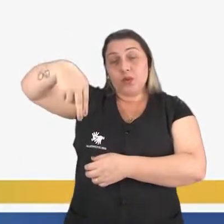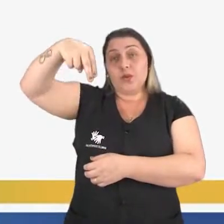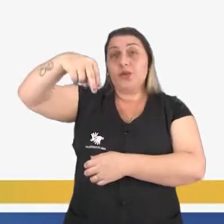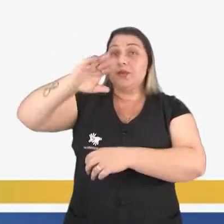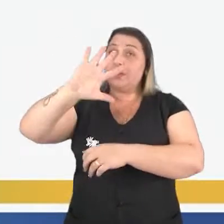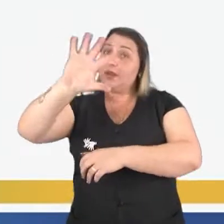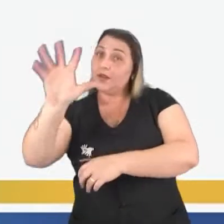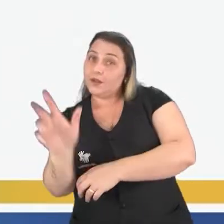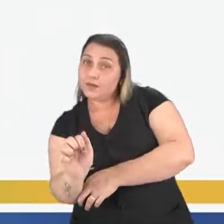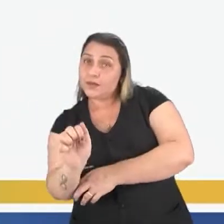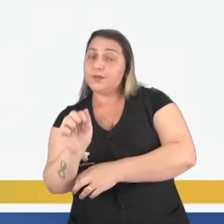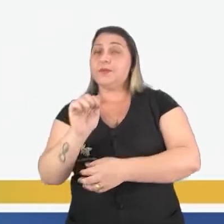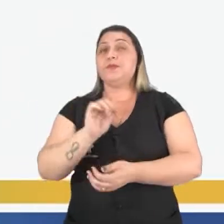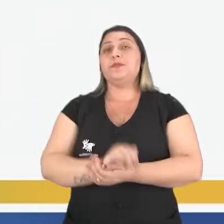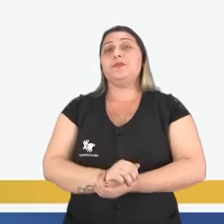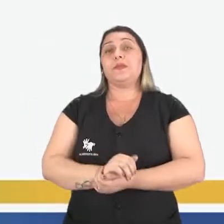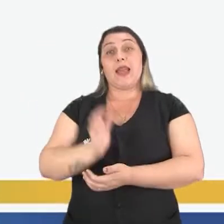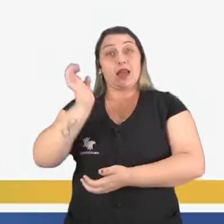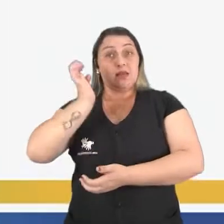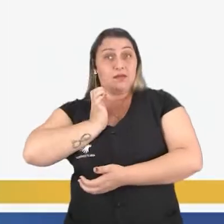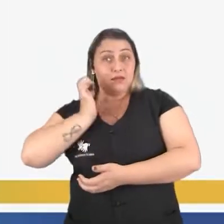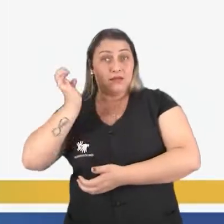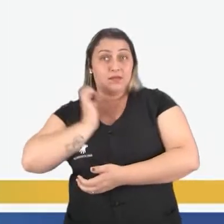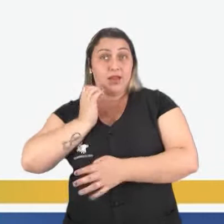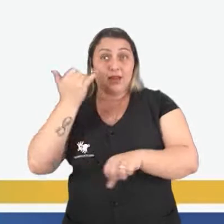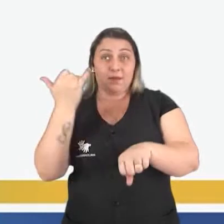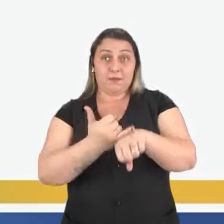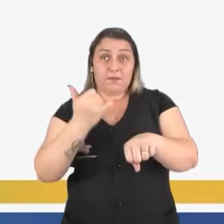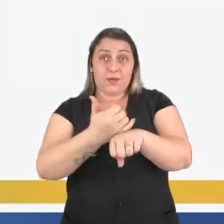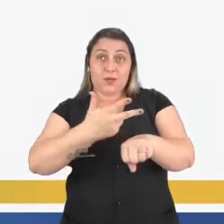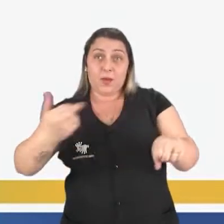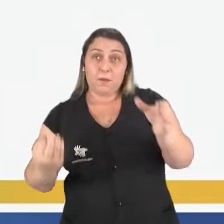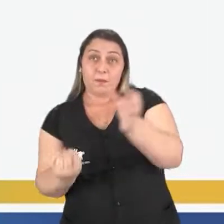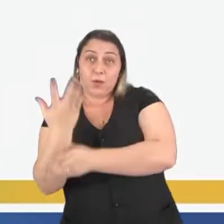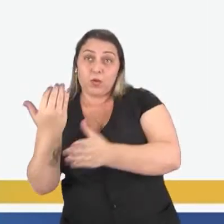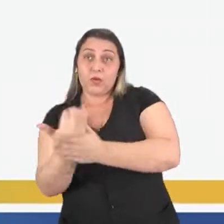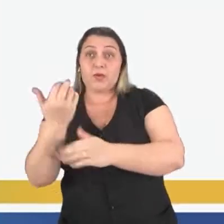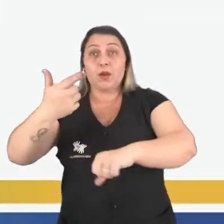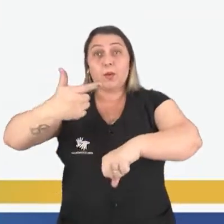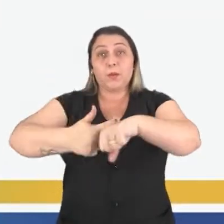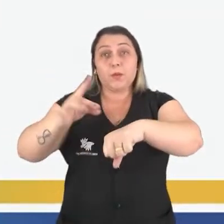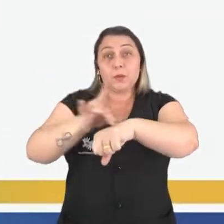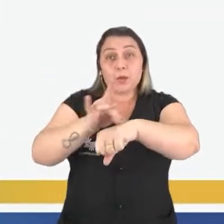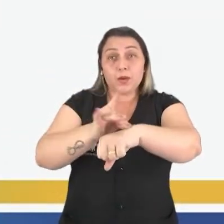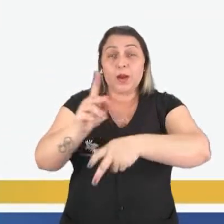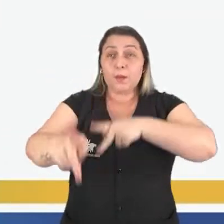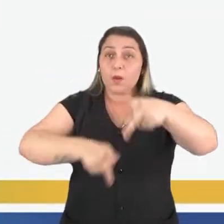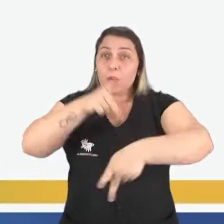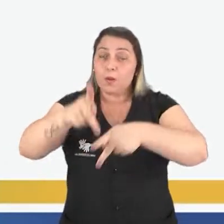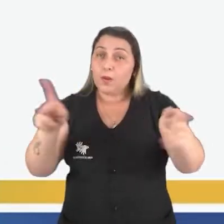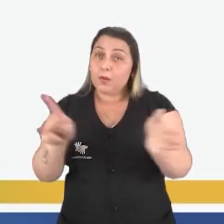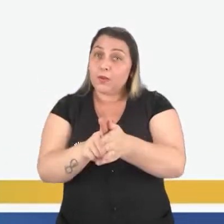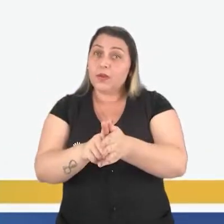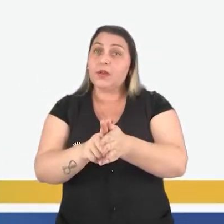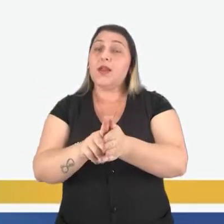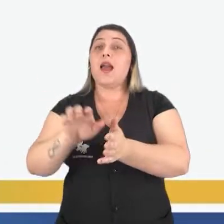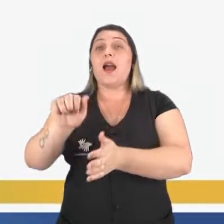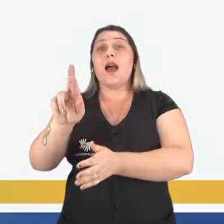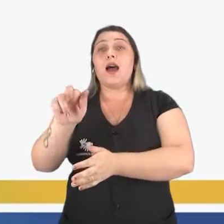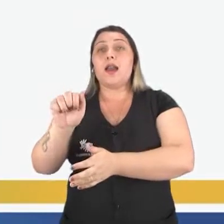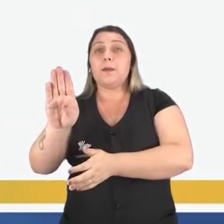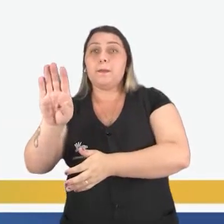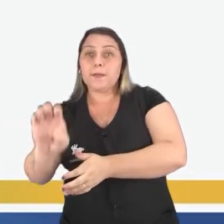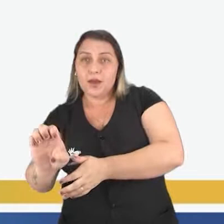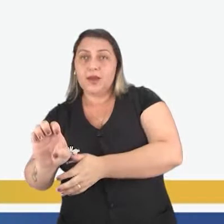da África, há riquezas minerais e produção de petróleo, e a população predominante é árabe.